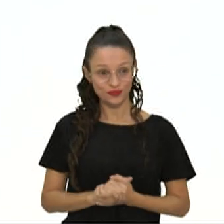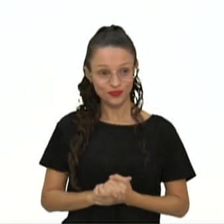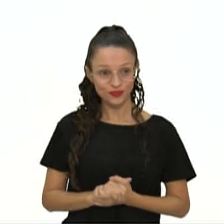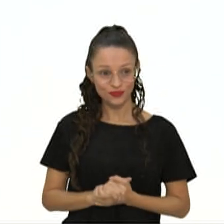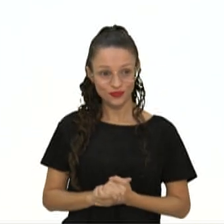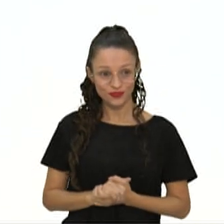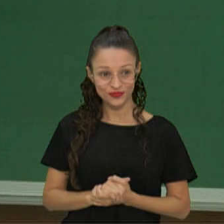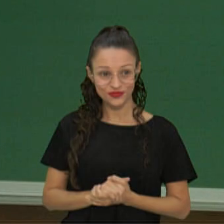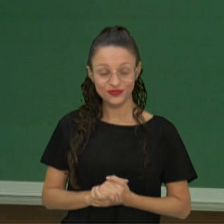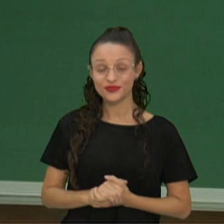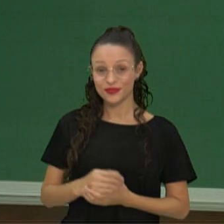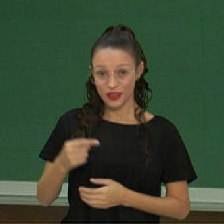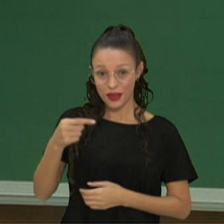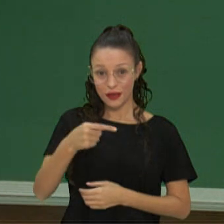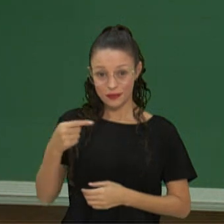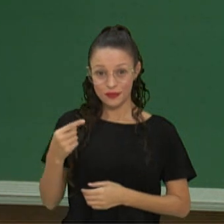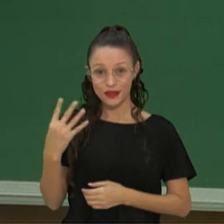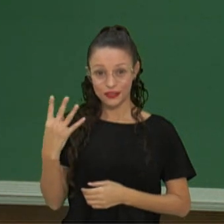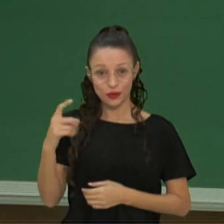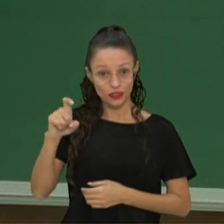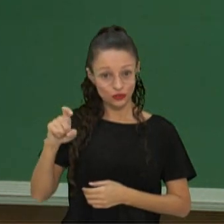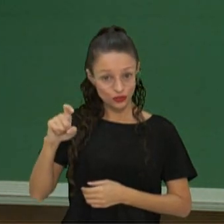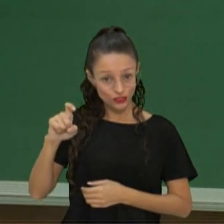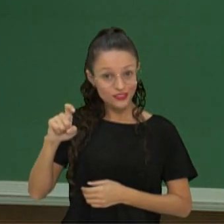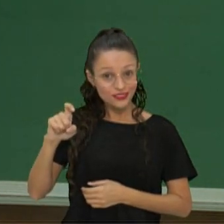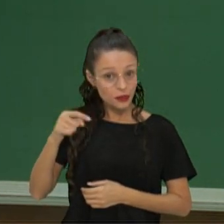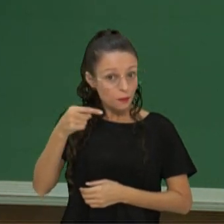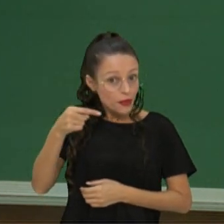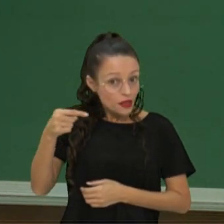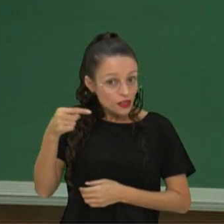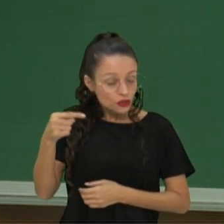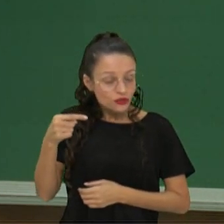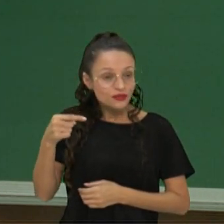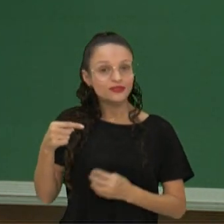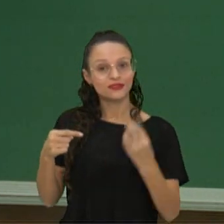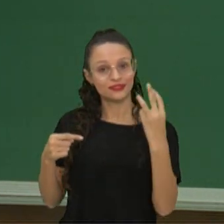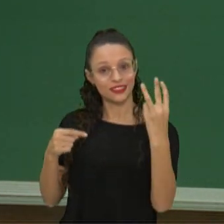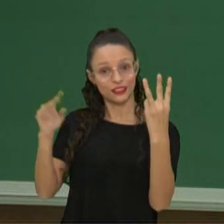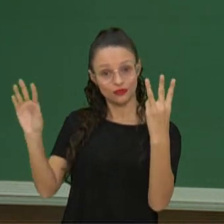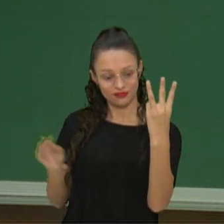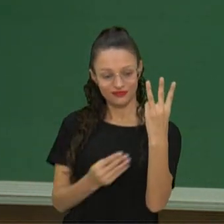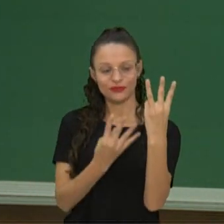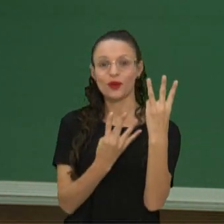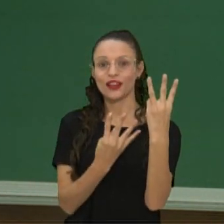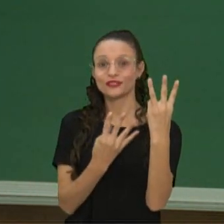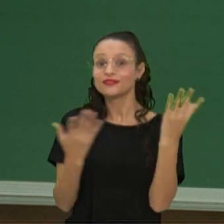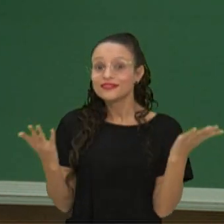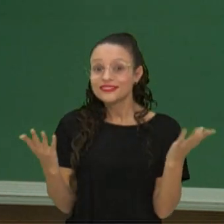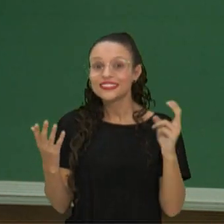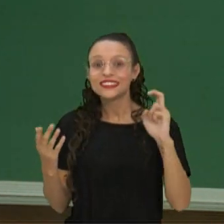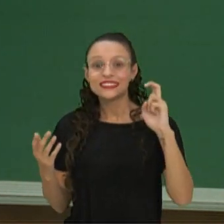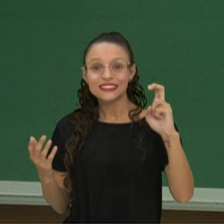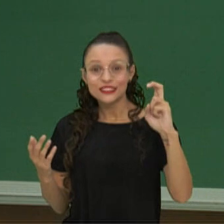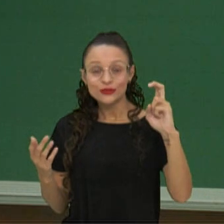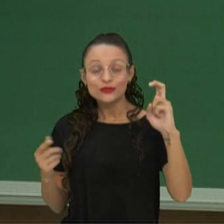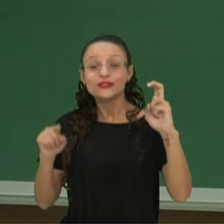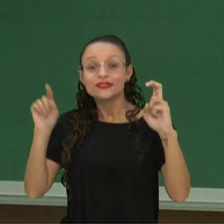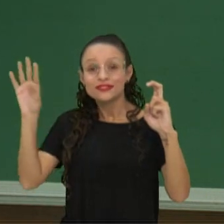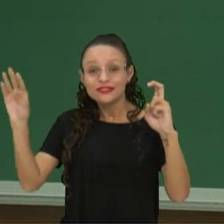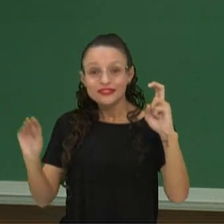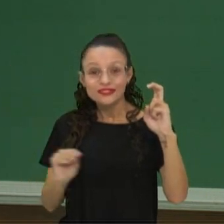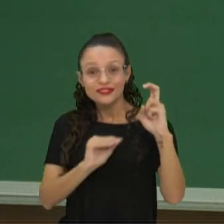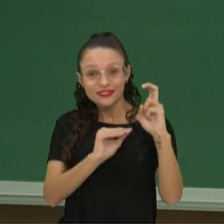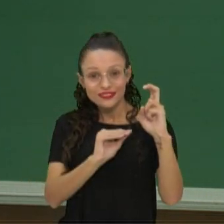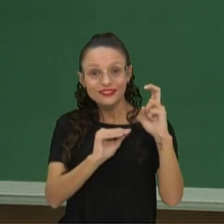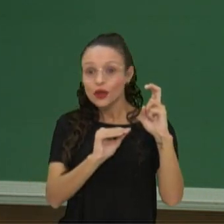4x ao cubo, menos 4x ao cubo, não esqueça do sinal. Embaixo do 3x ao cubo. E o 5x à quarta fica